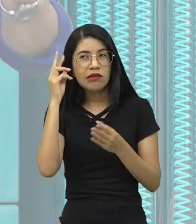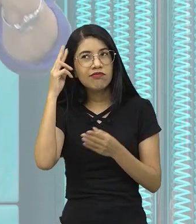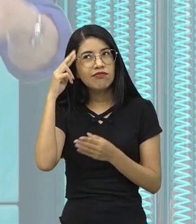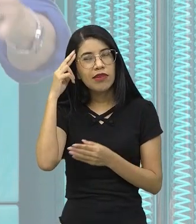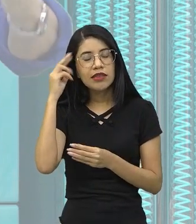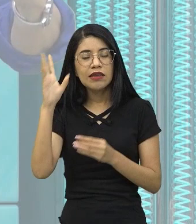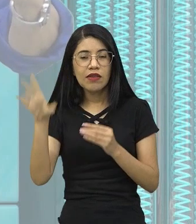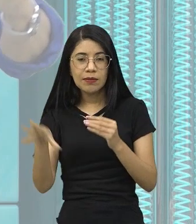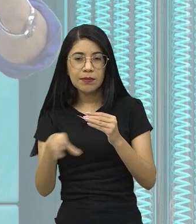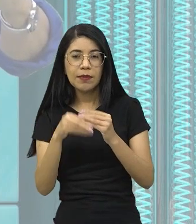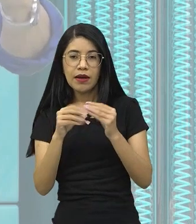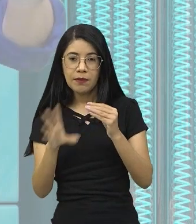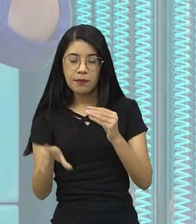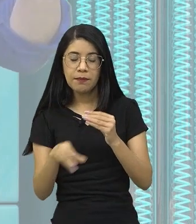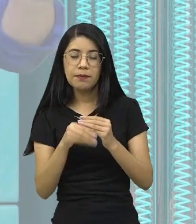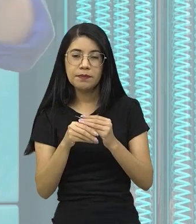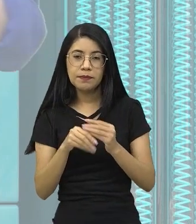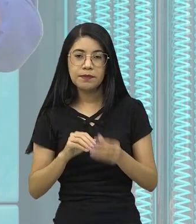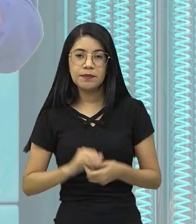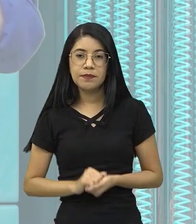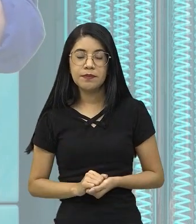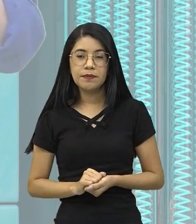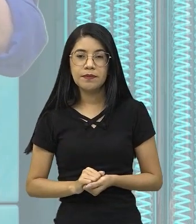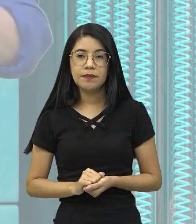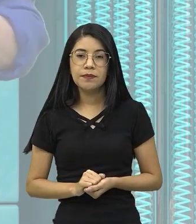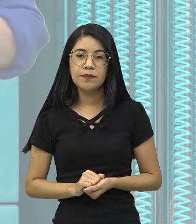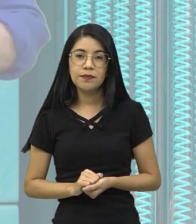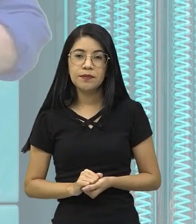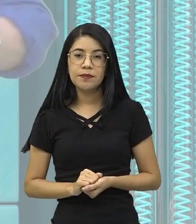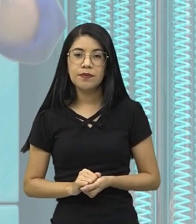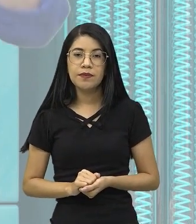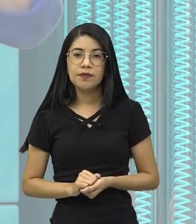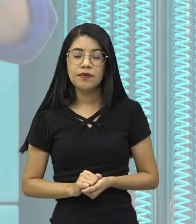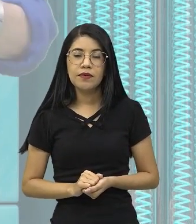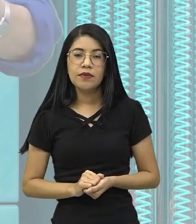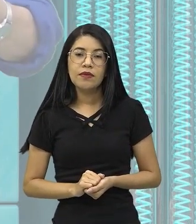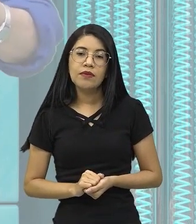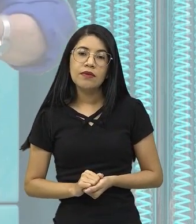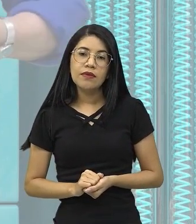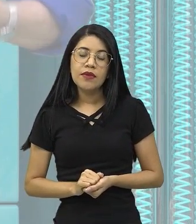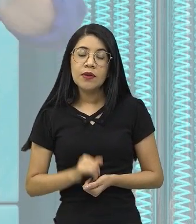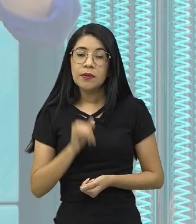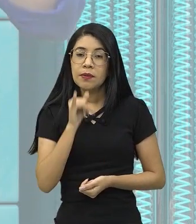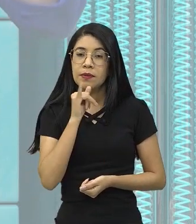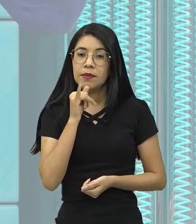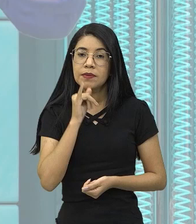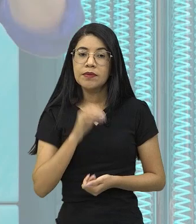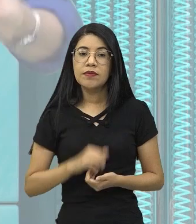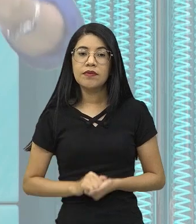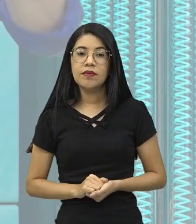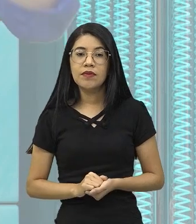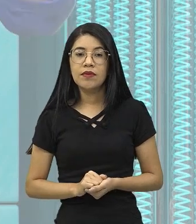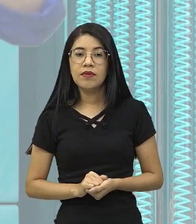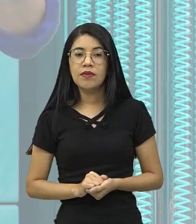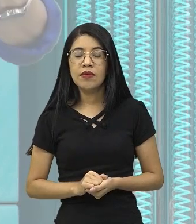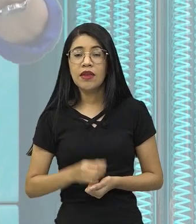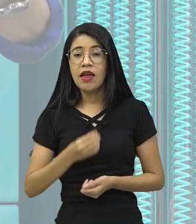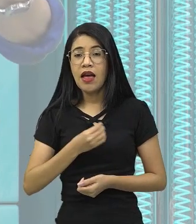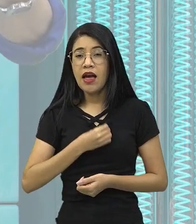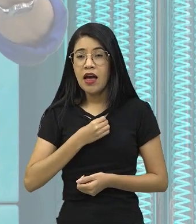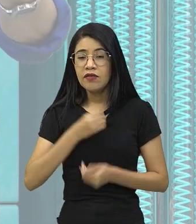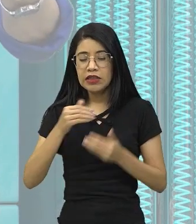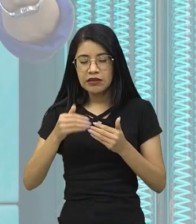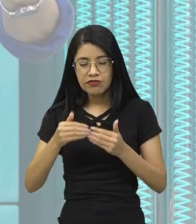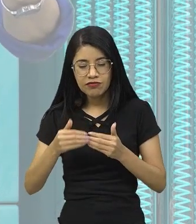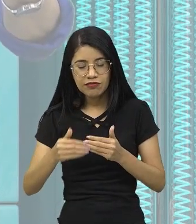reflexão, entender essa história, está subentendido ali, certo? Um exemplo, uma vida inteira pela